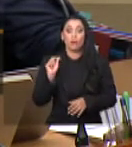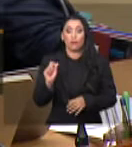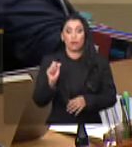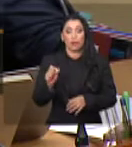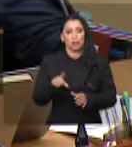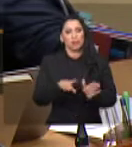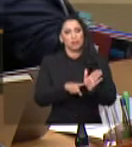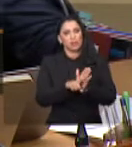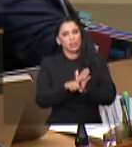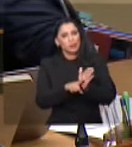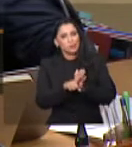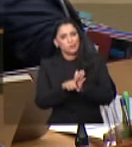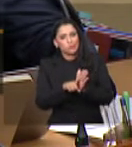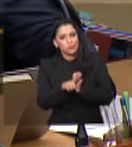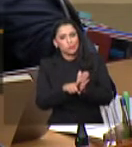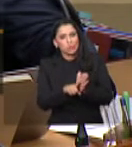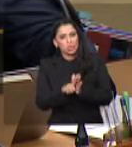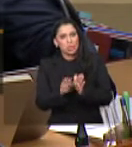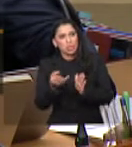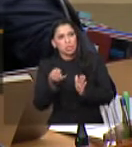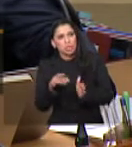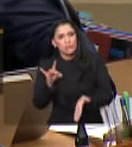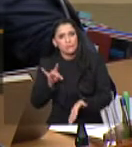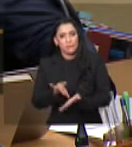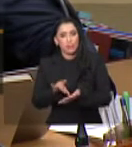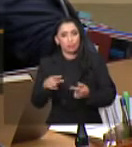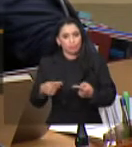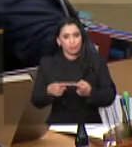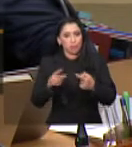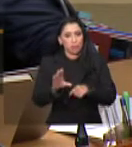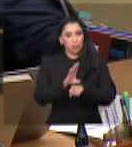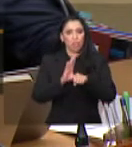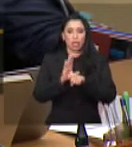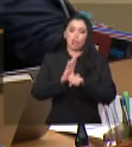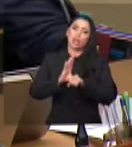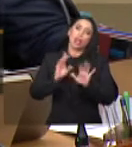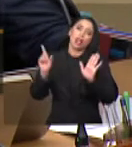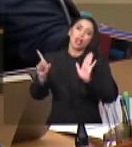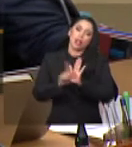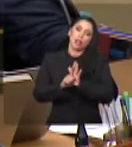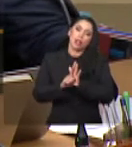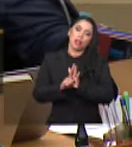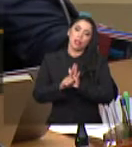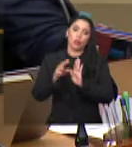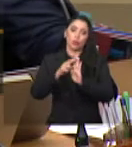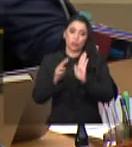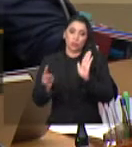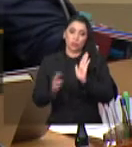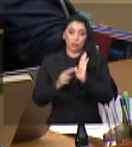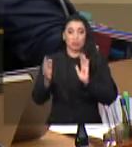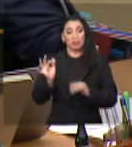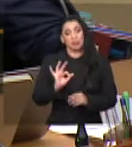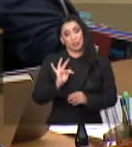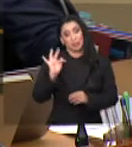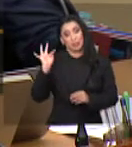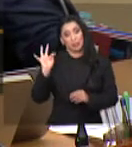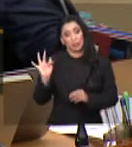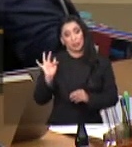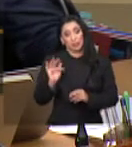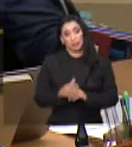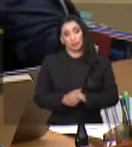consulta sobre a validade constitucional de determinada lei ou ato normativo Federal